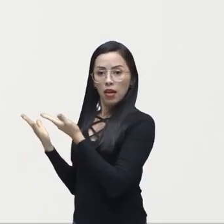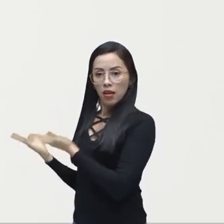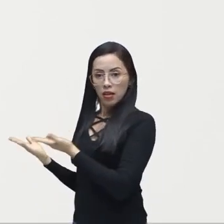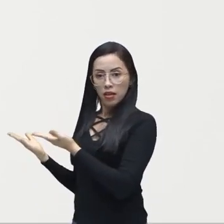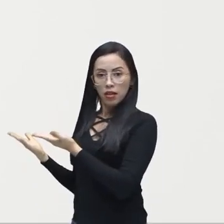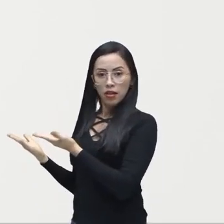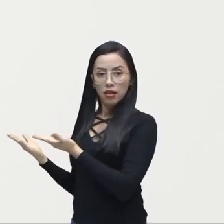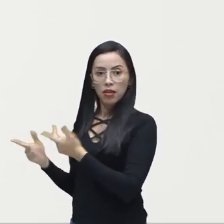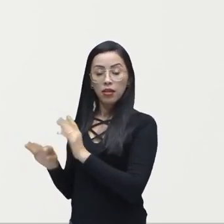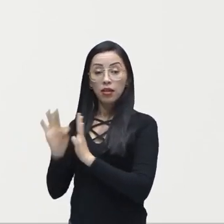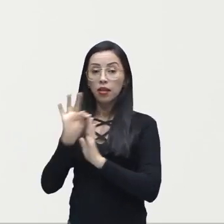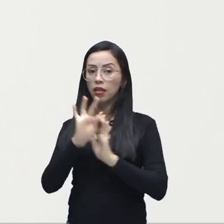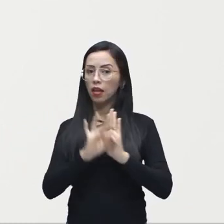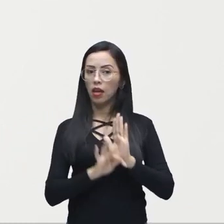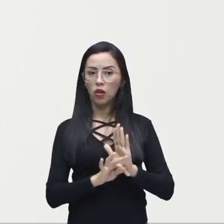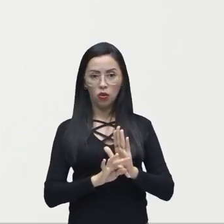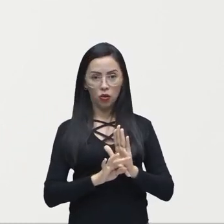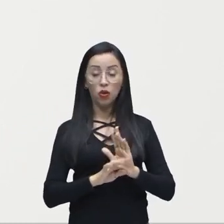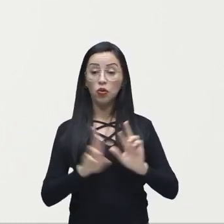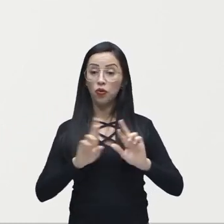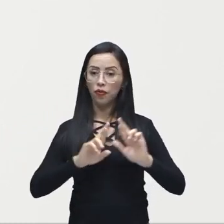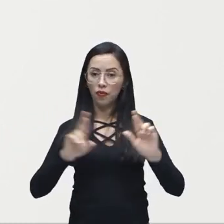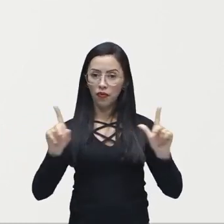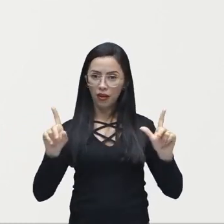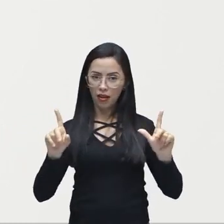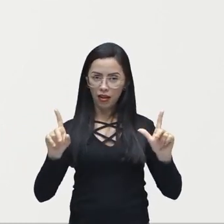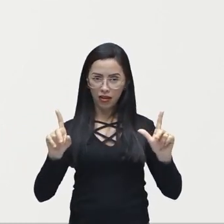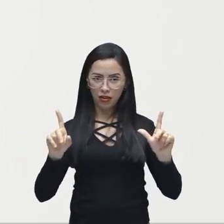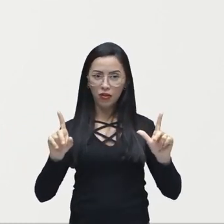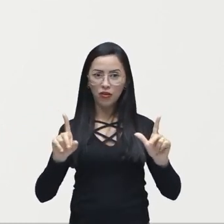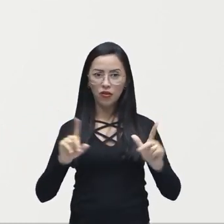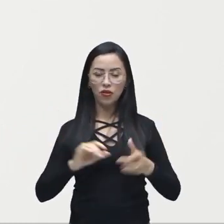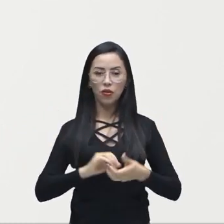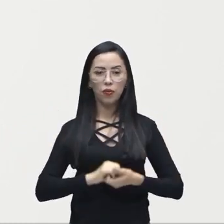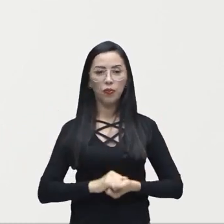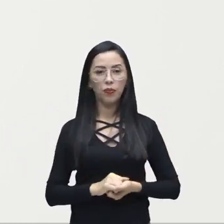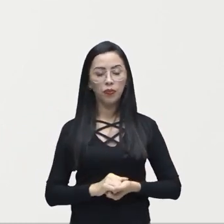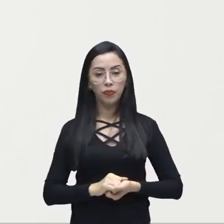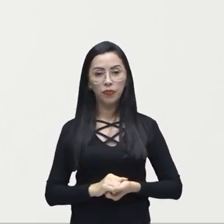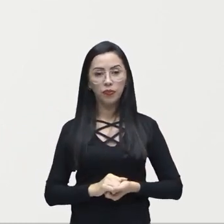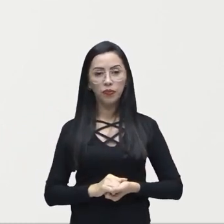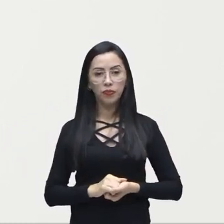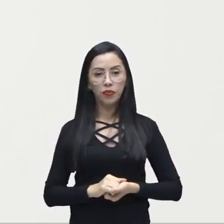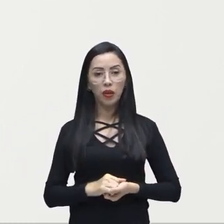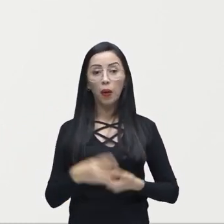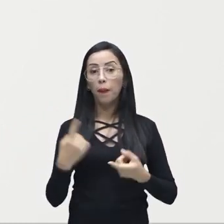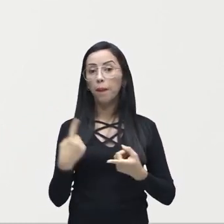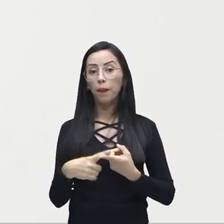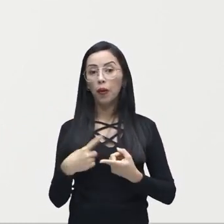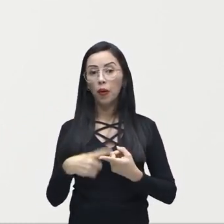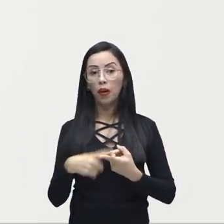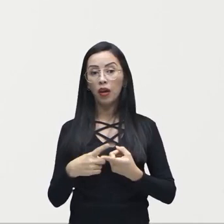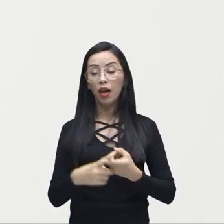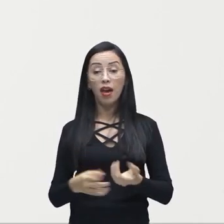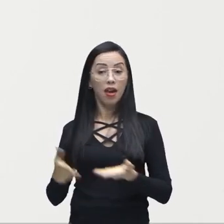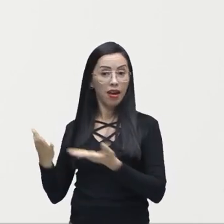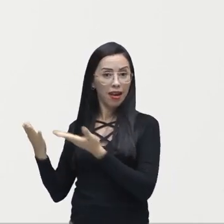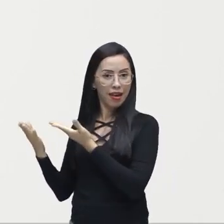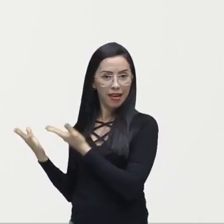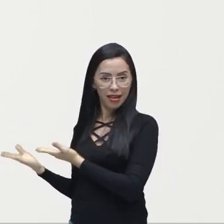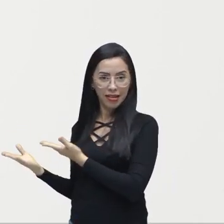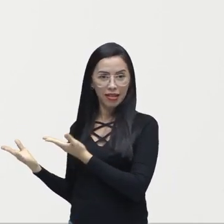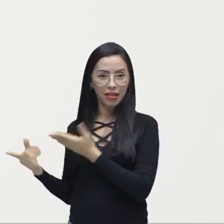mais rebuscado. Por quê? Diferente do outro, dos outros, que uma descrição, o outro uma